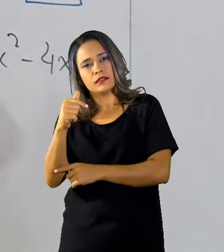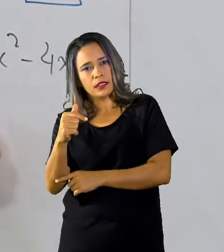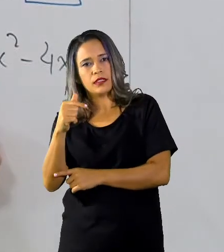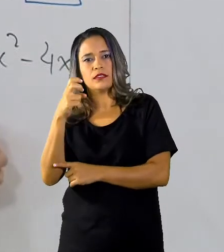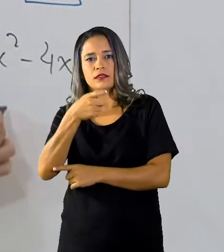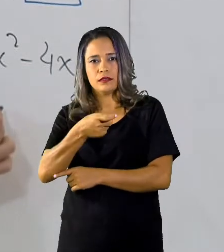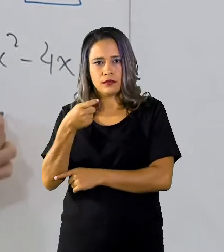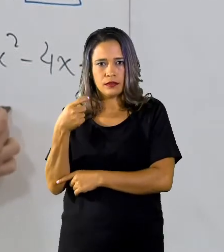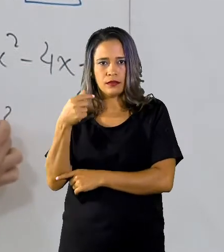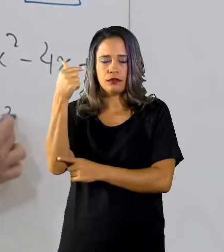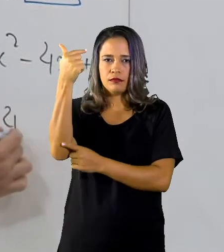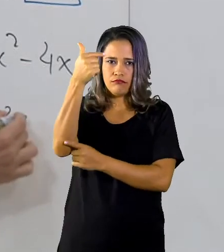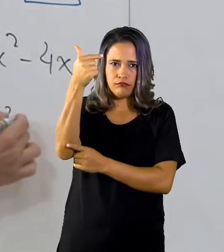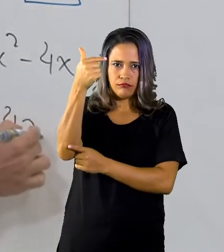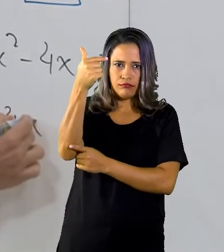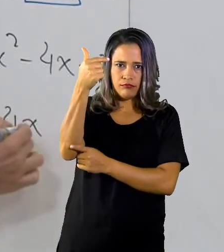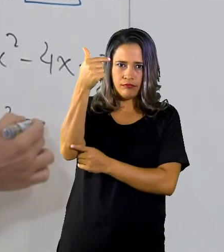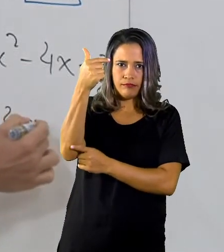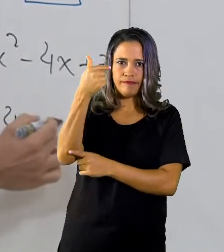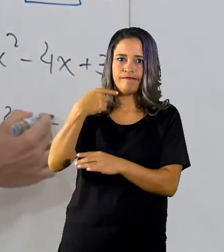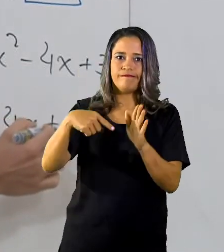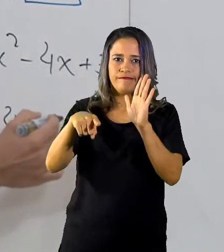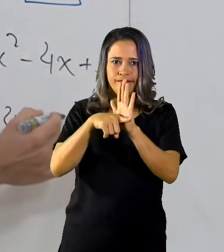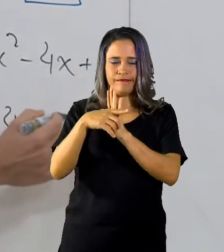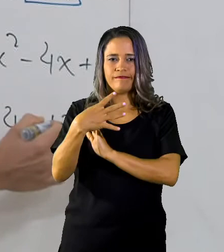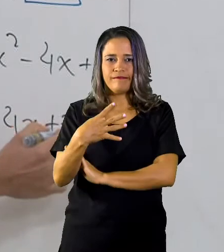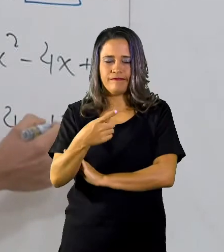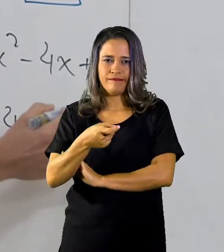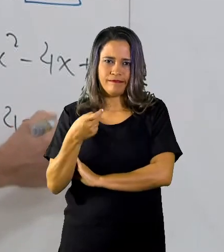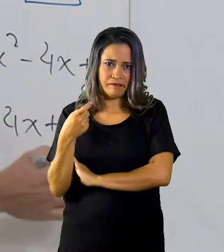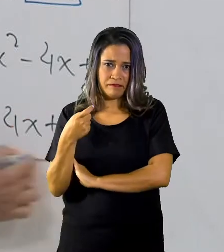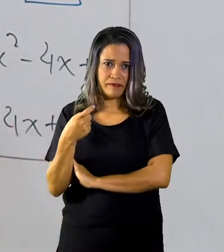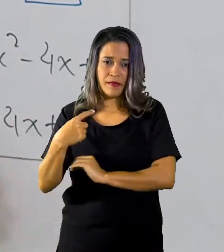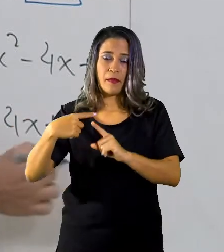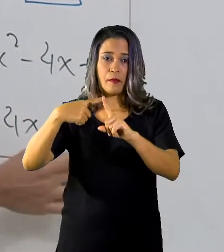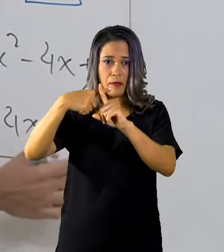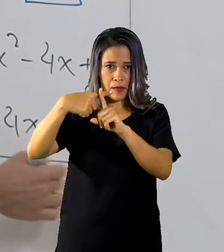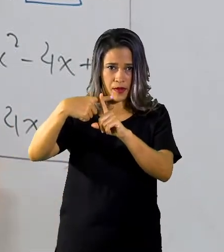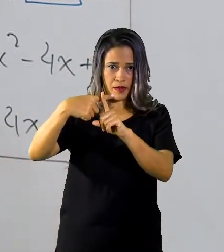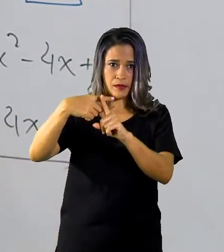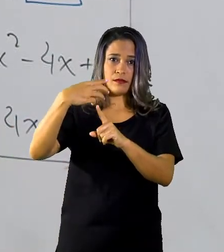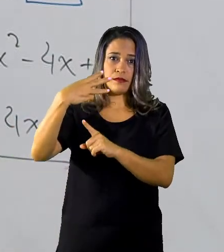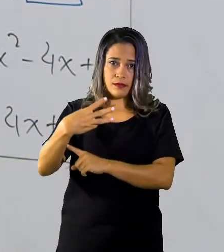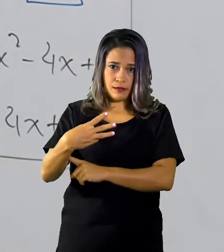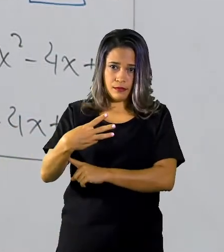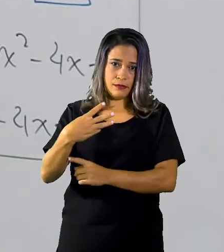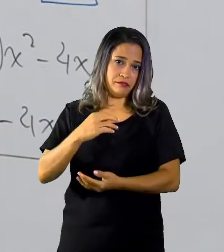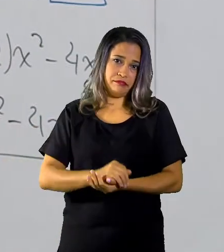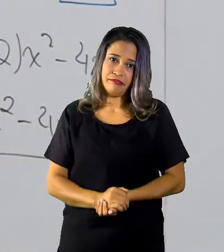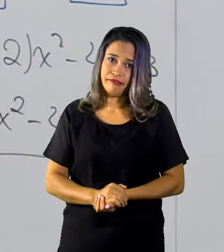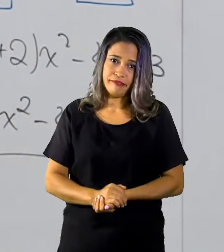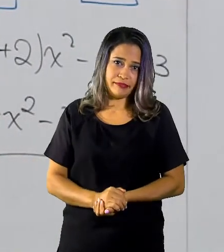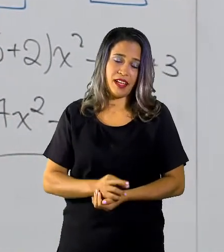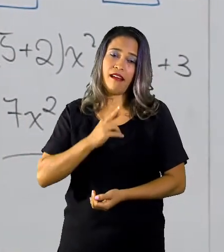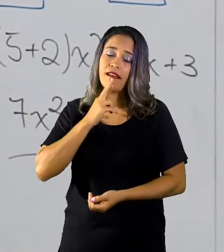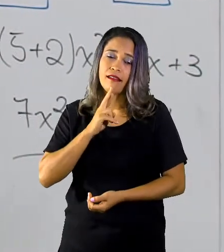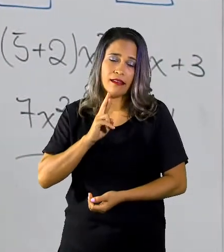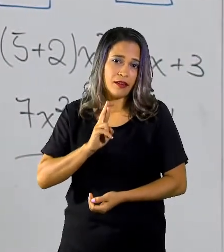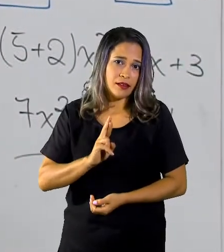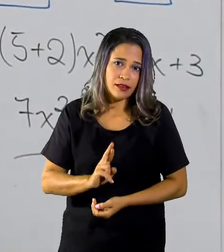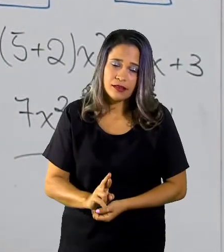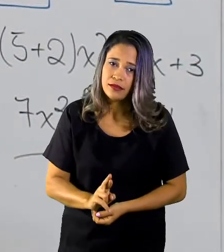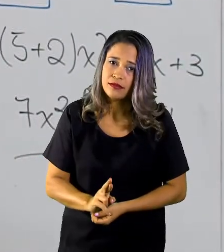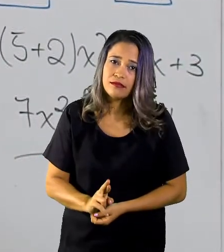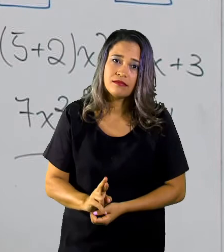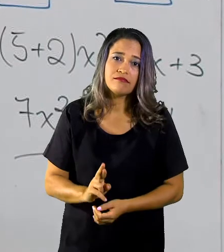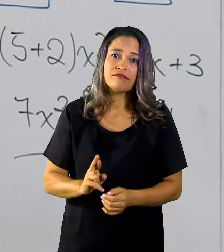elevado ao quadrado, menos 4x mais 3. Esse é o polinômio resultante da subtração